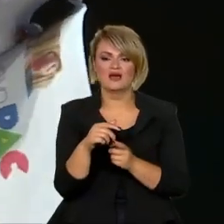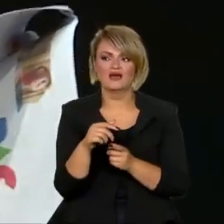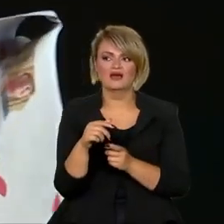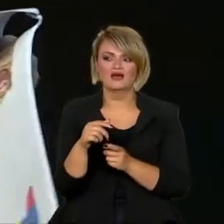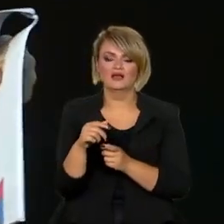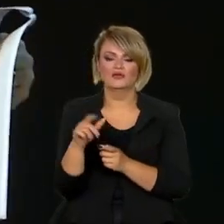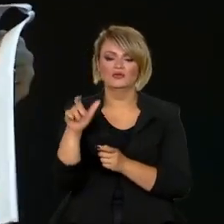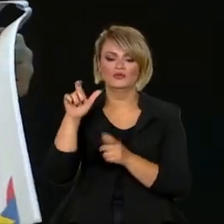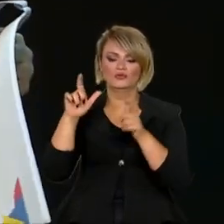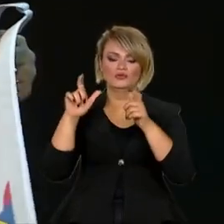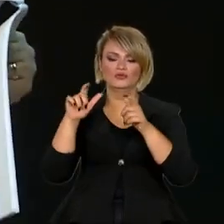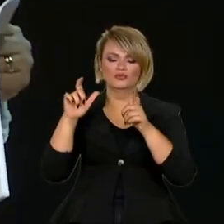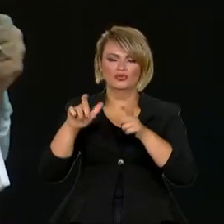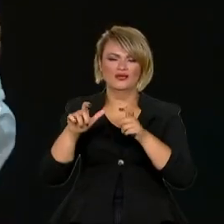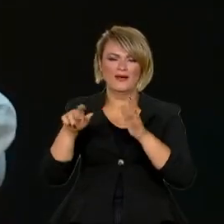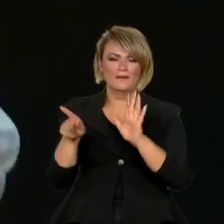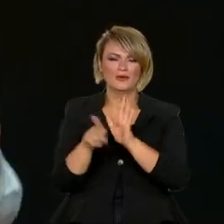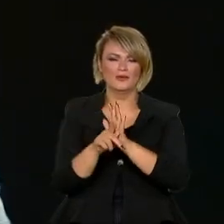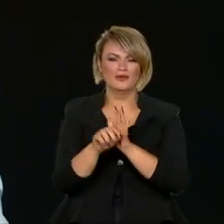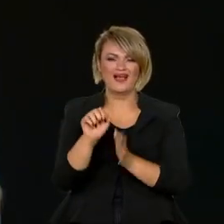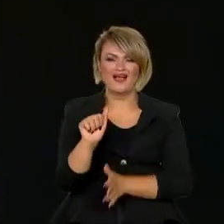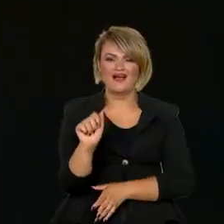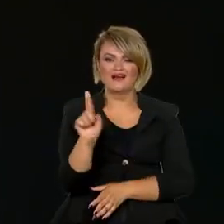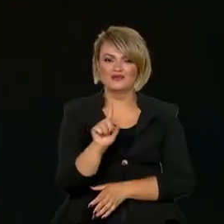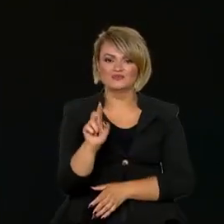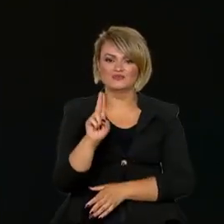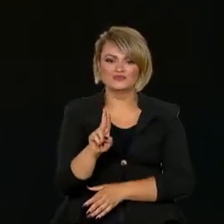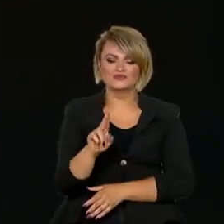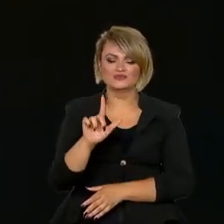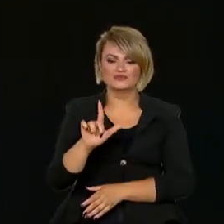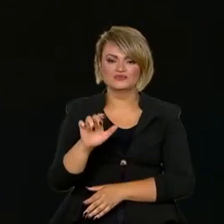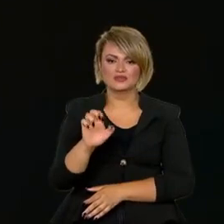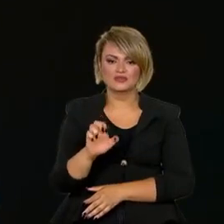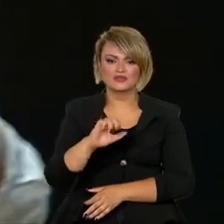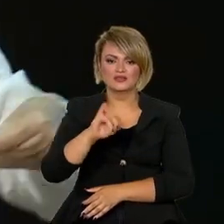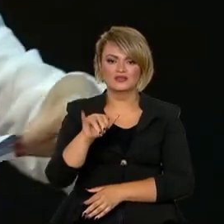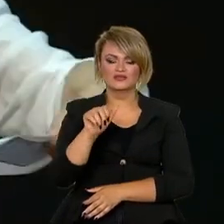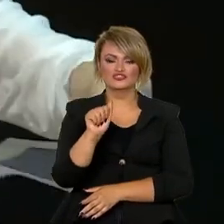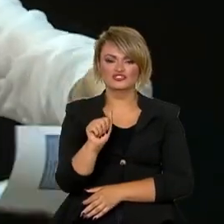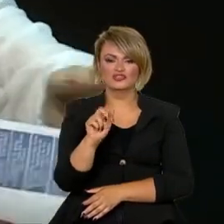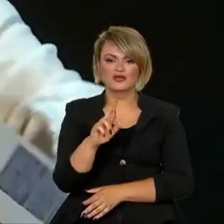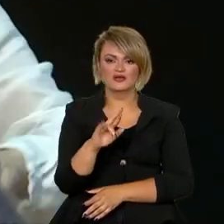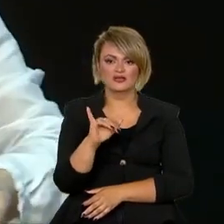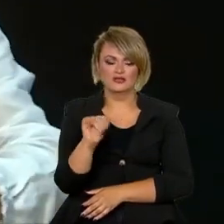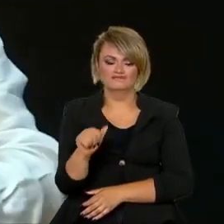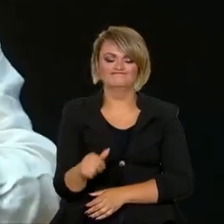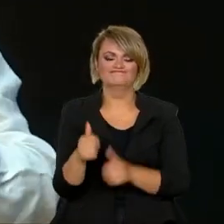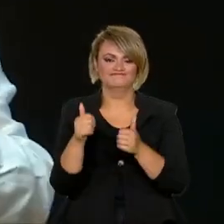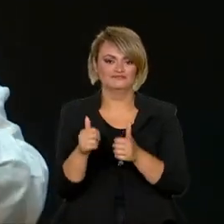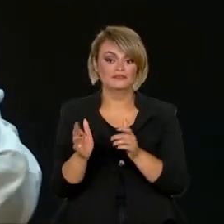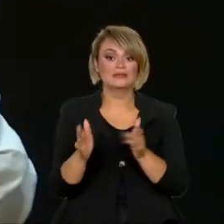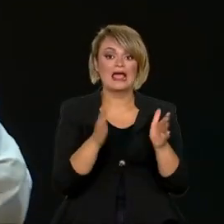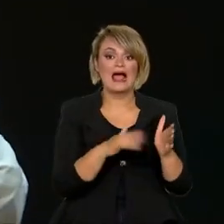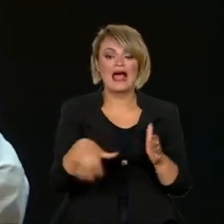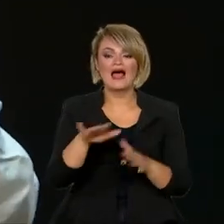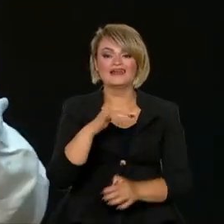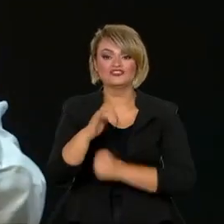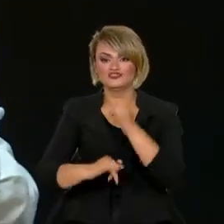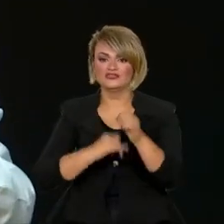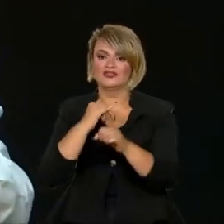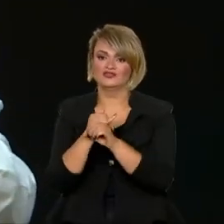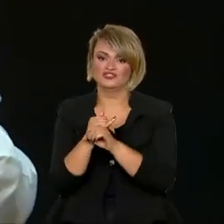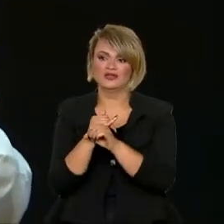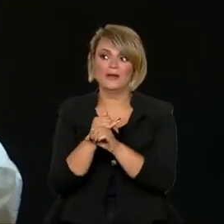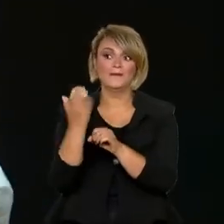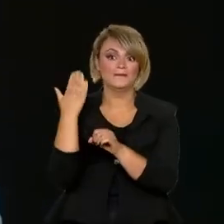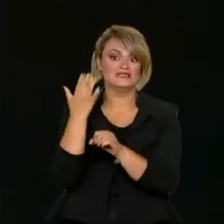conjunto franciscano. Na área de conectividade, é uma área nova no novo PAC, que não